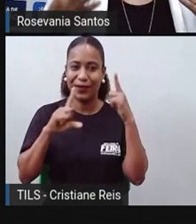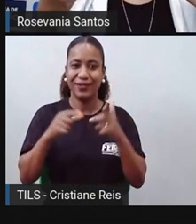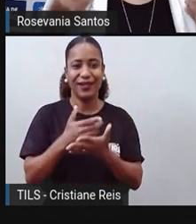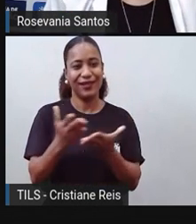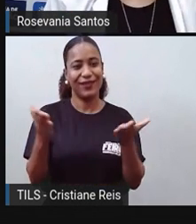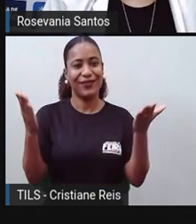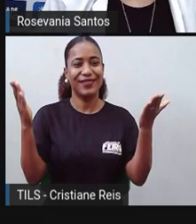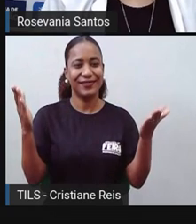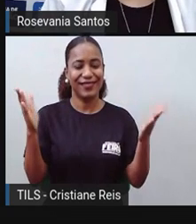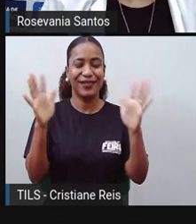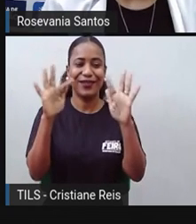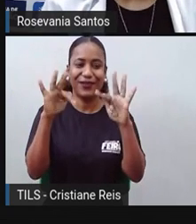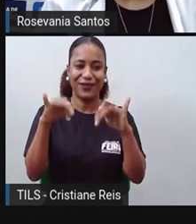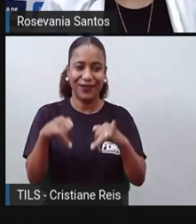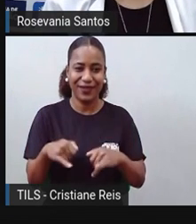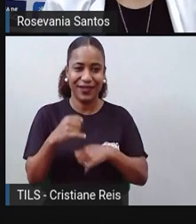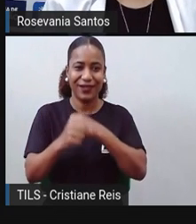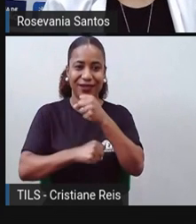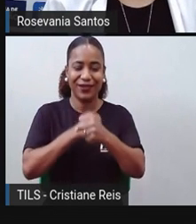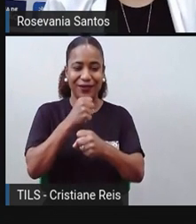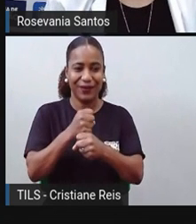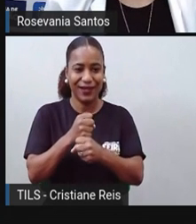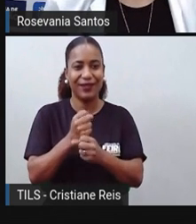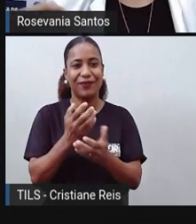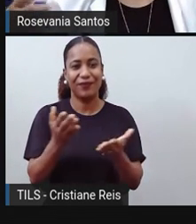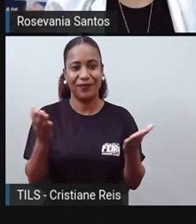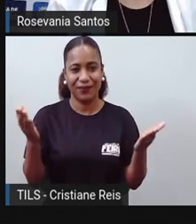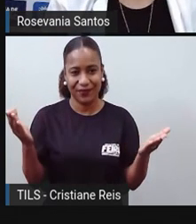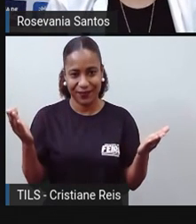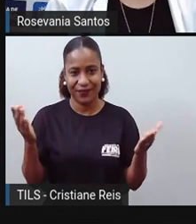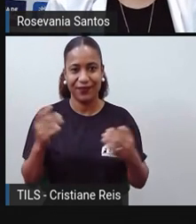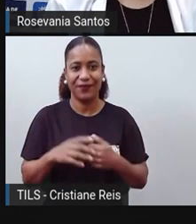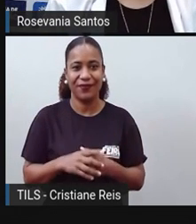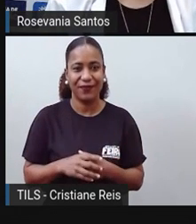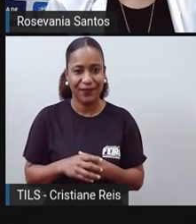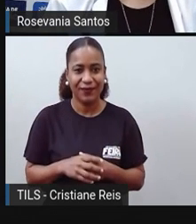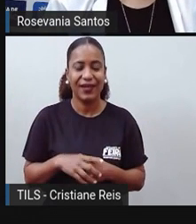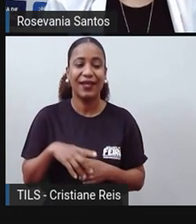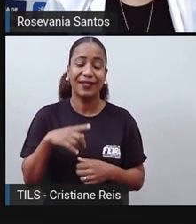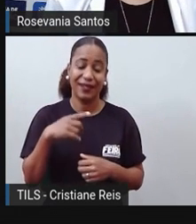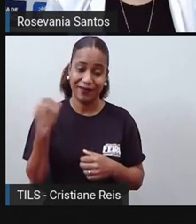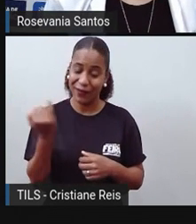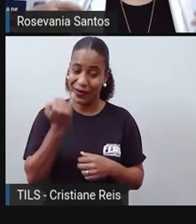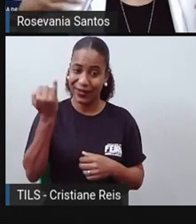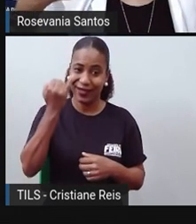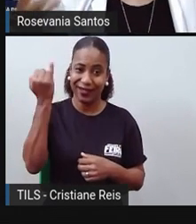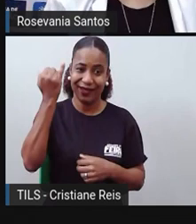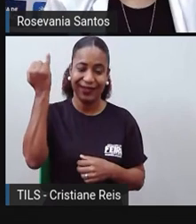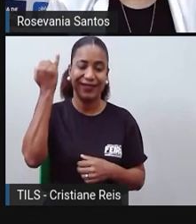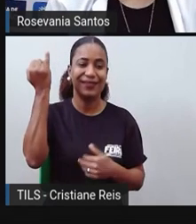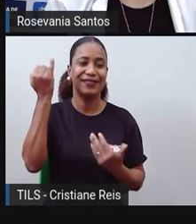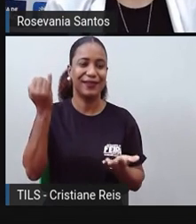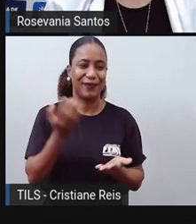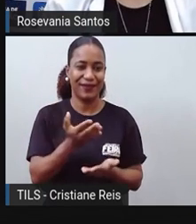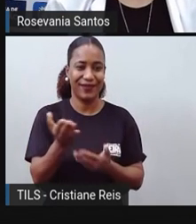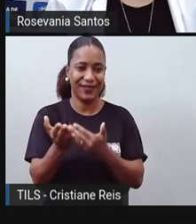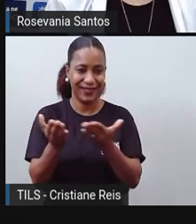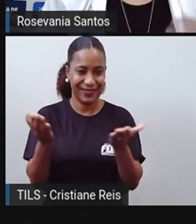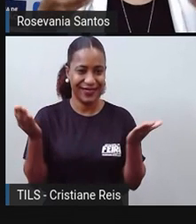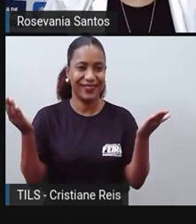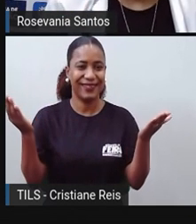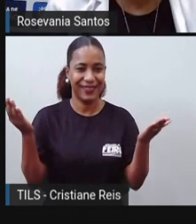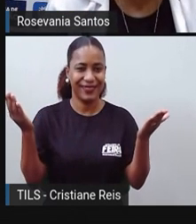exitosa. Espero também que eu tenha contribuído, né, para esse processo aí de formação de vocês. Até esse novo ano